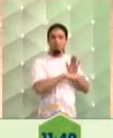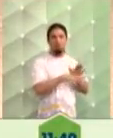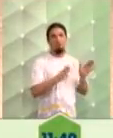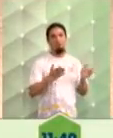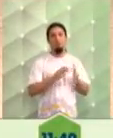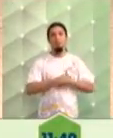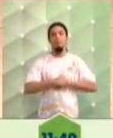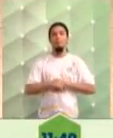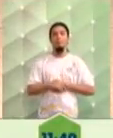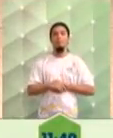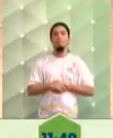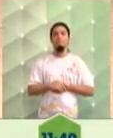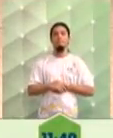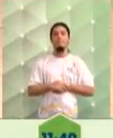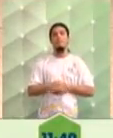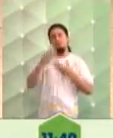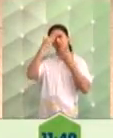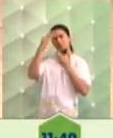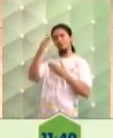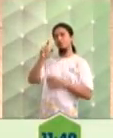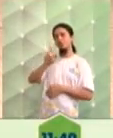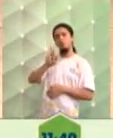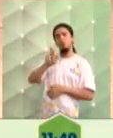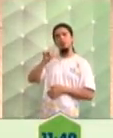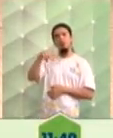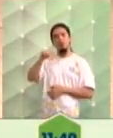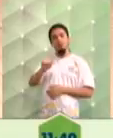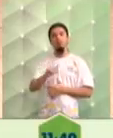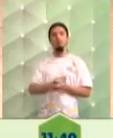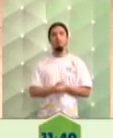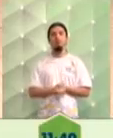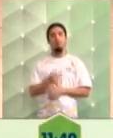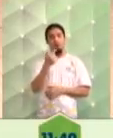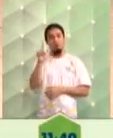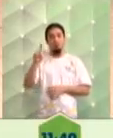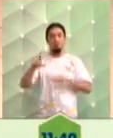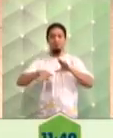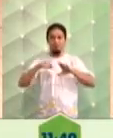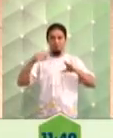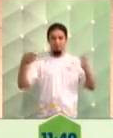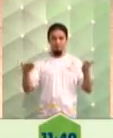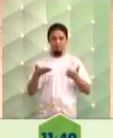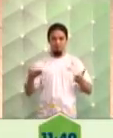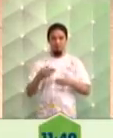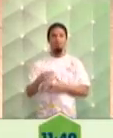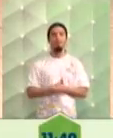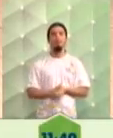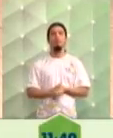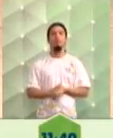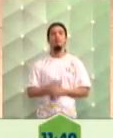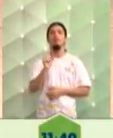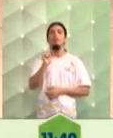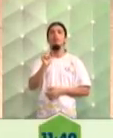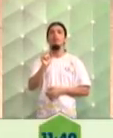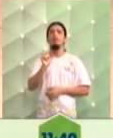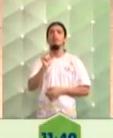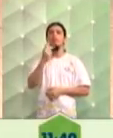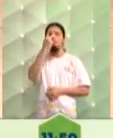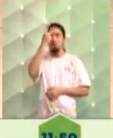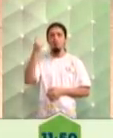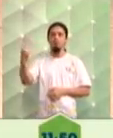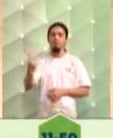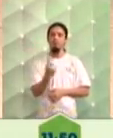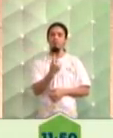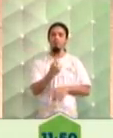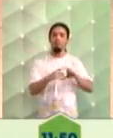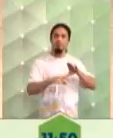premiação. Obrigada, Luana. Muito obrigada. Quem é o próximo diretor? Diz aqui no meu ouvido. Mais uma premiação de R$5.000. Juscelio